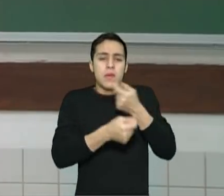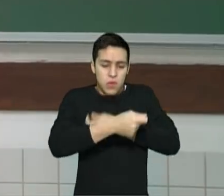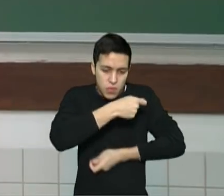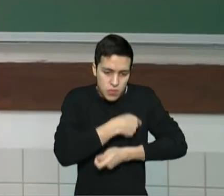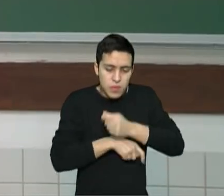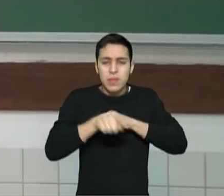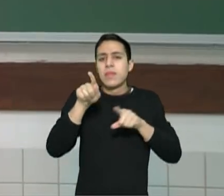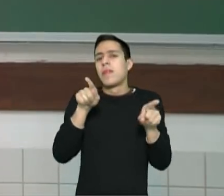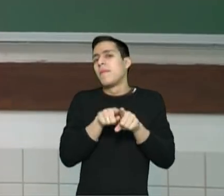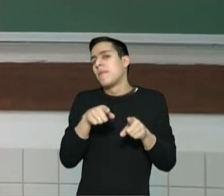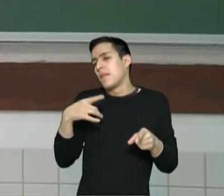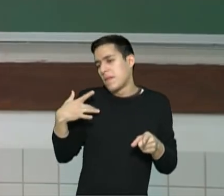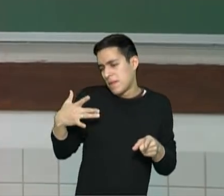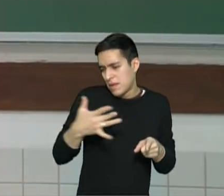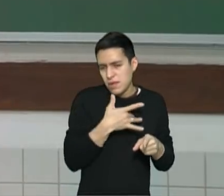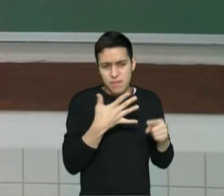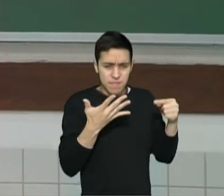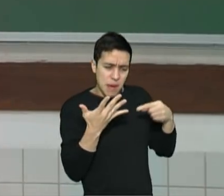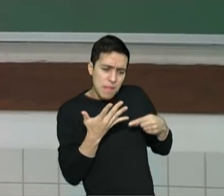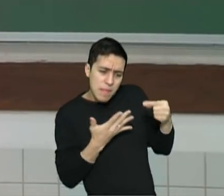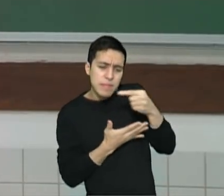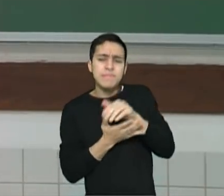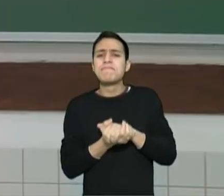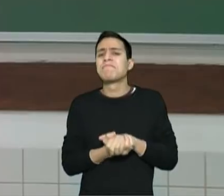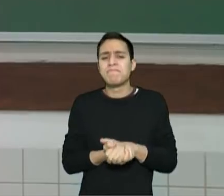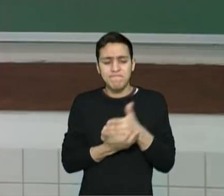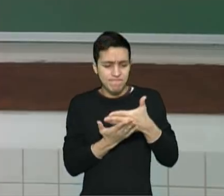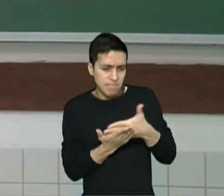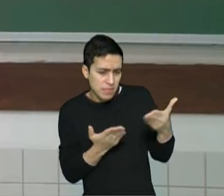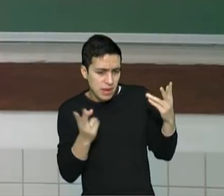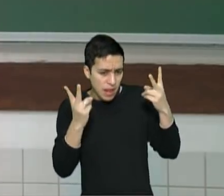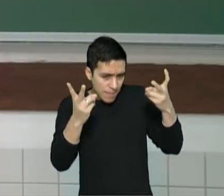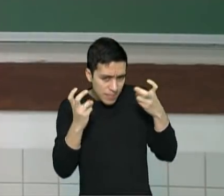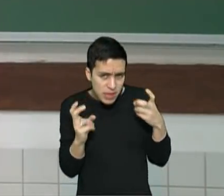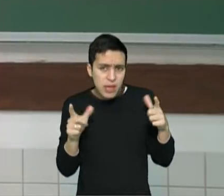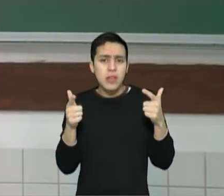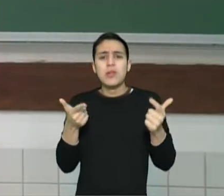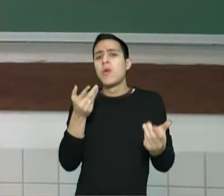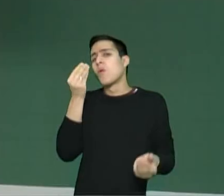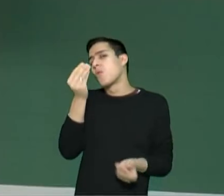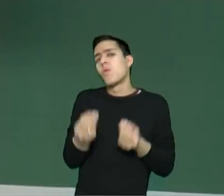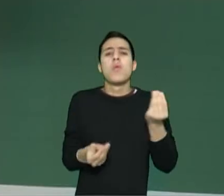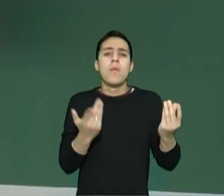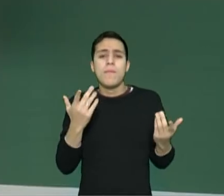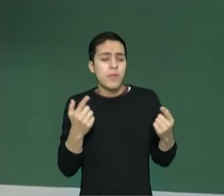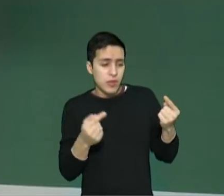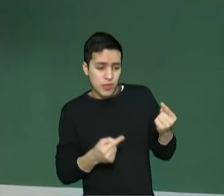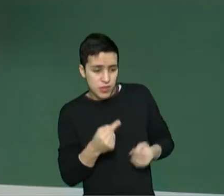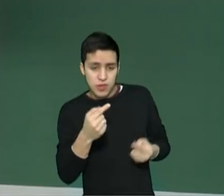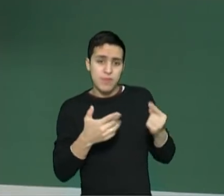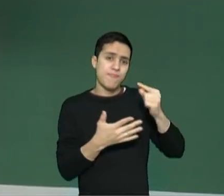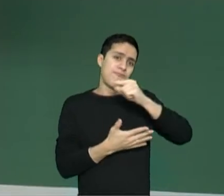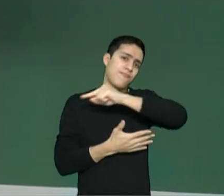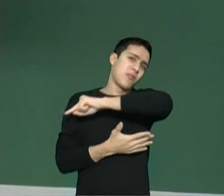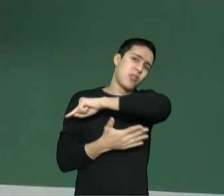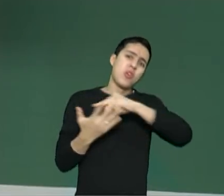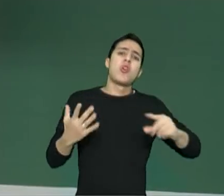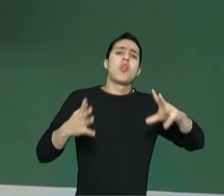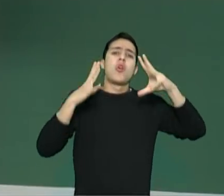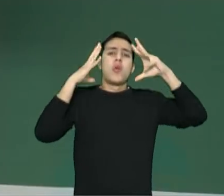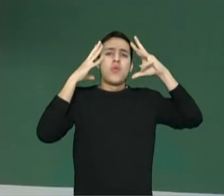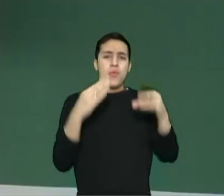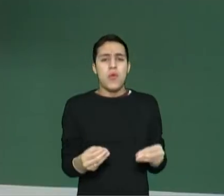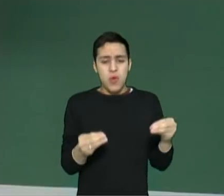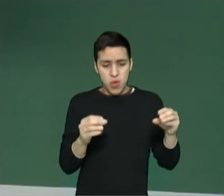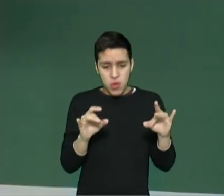de saúde. Então começaram a perceber que não tinha como discutirmos todas essas questões em